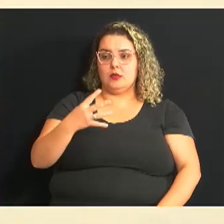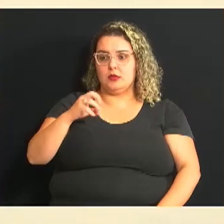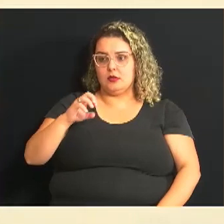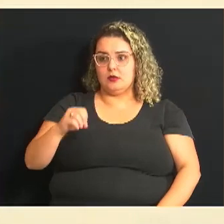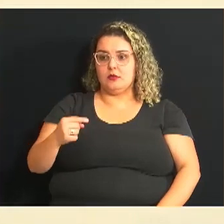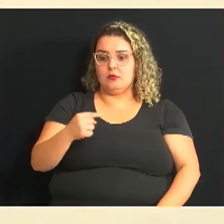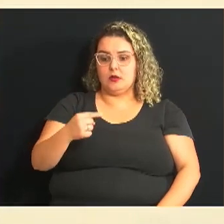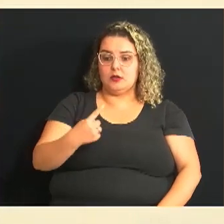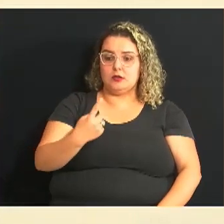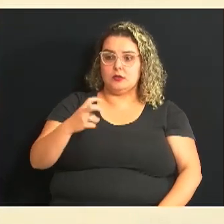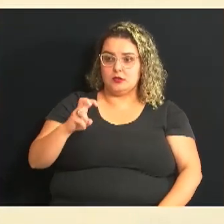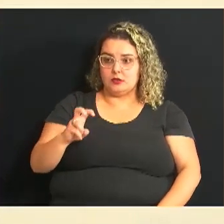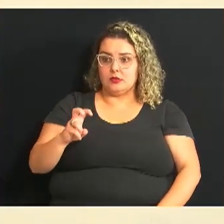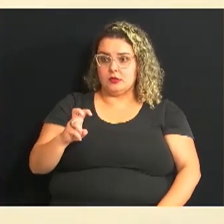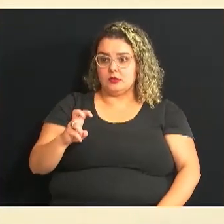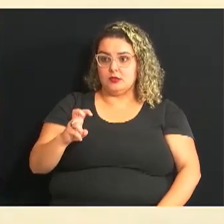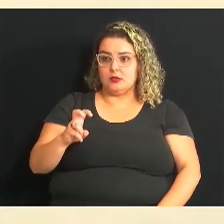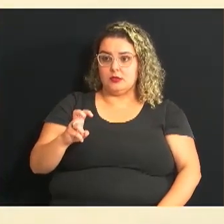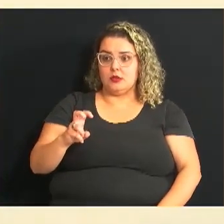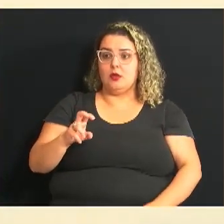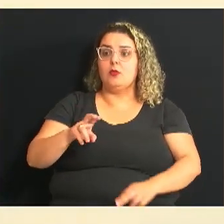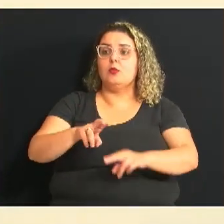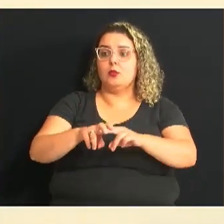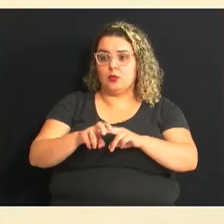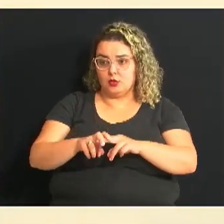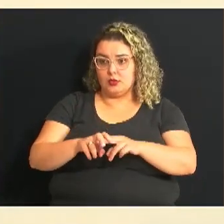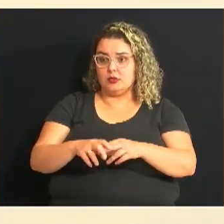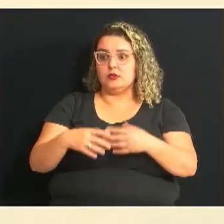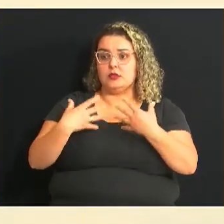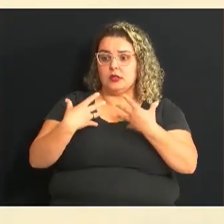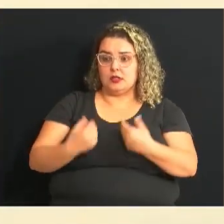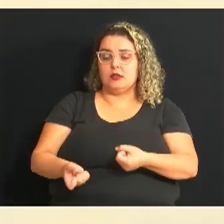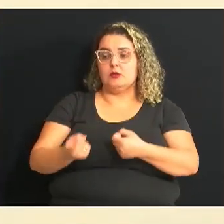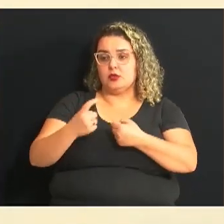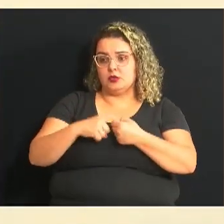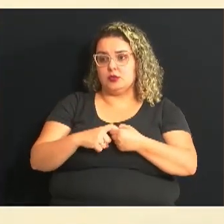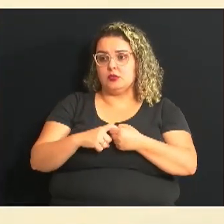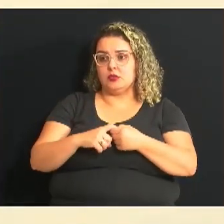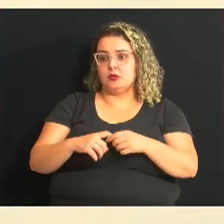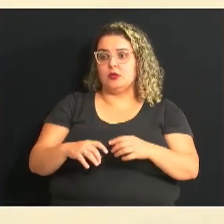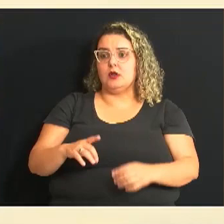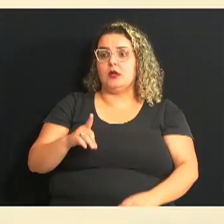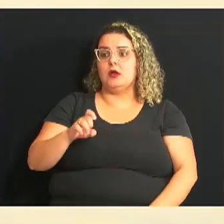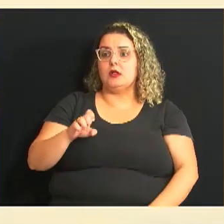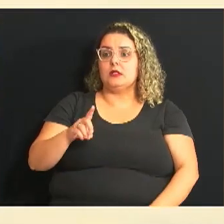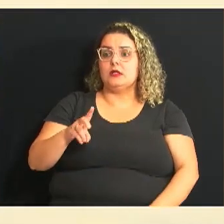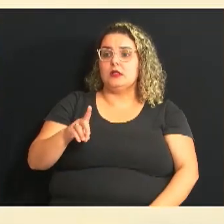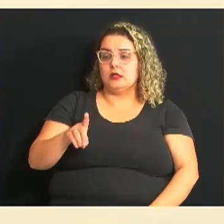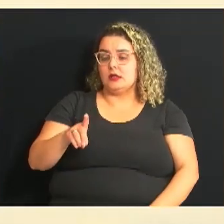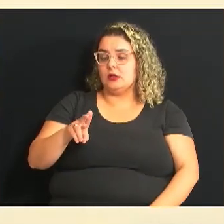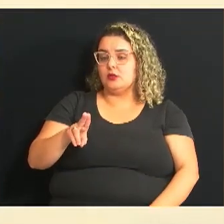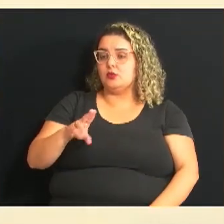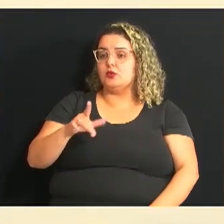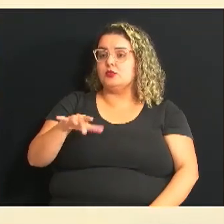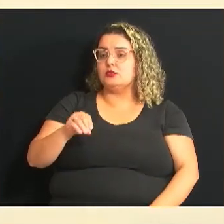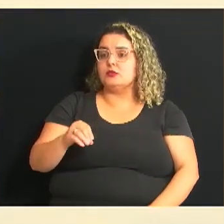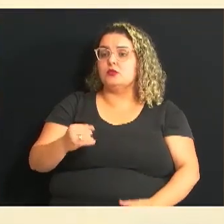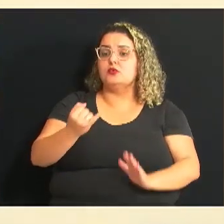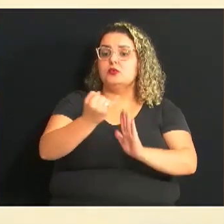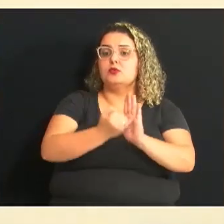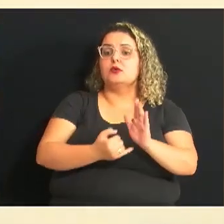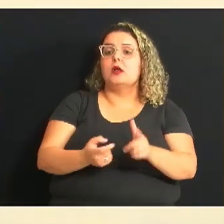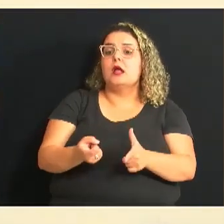mil, entendeu? Por isso que você recebe de volta. Porque é dedução em cima do imposto devido, não é do imposto